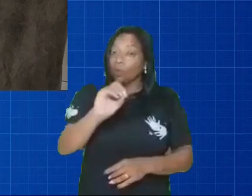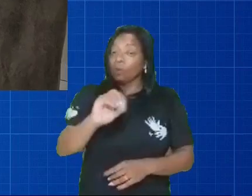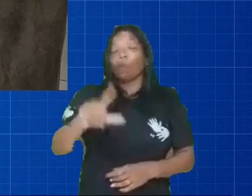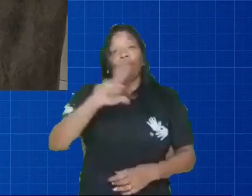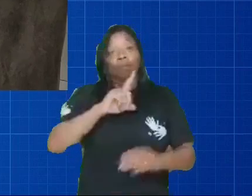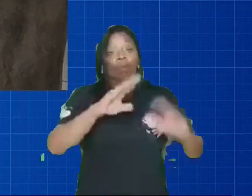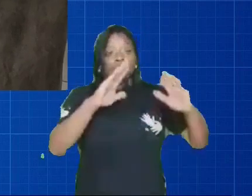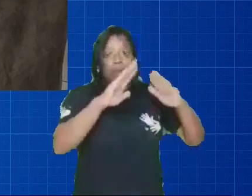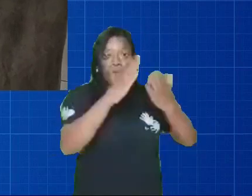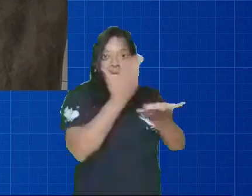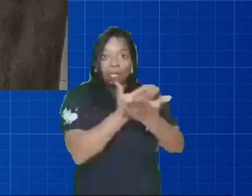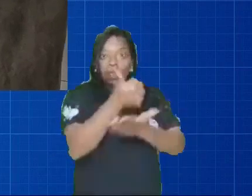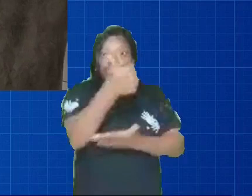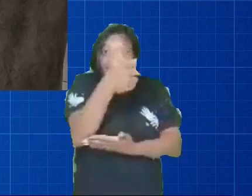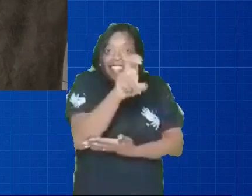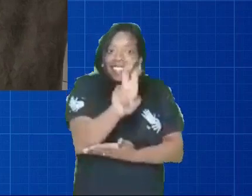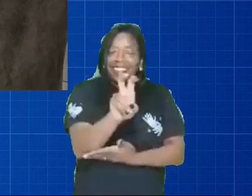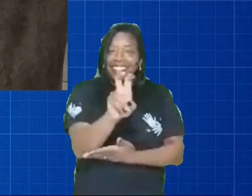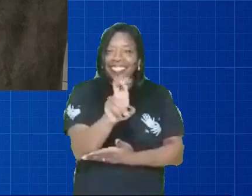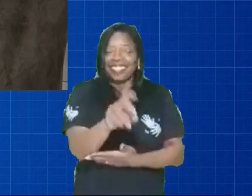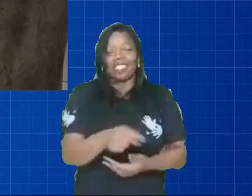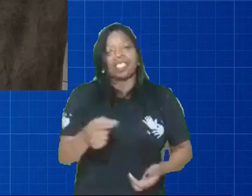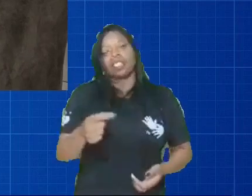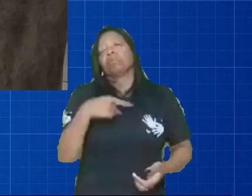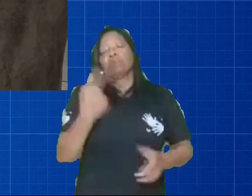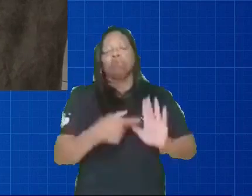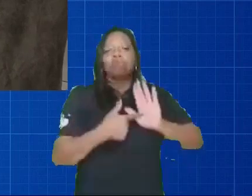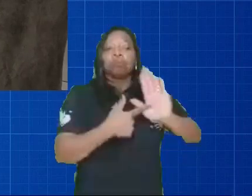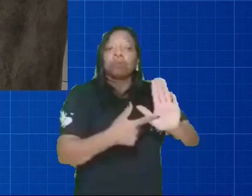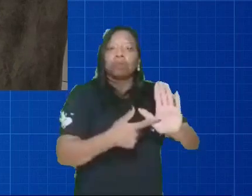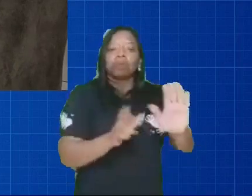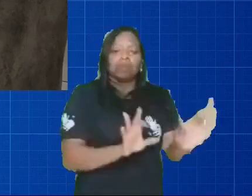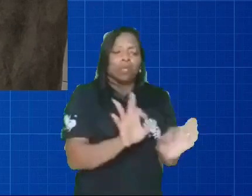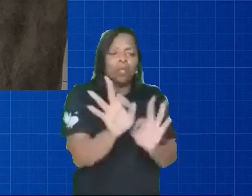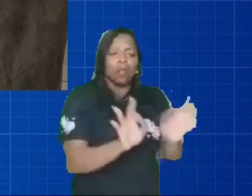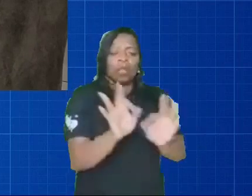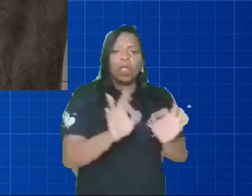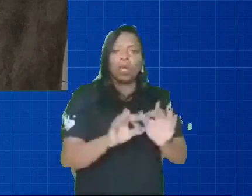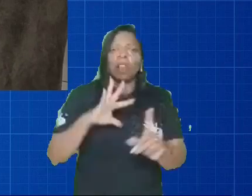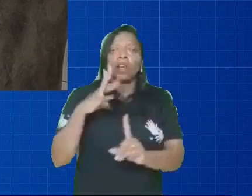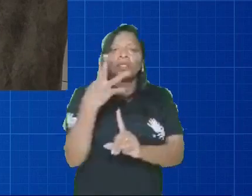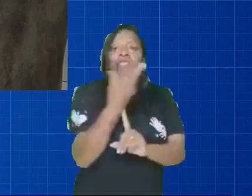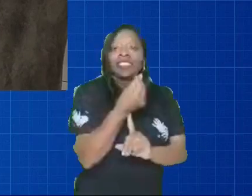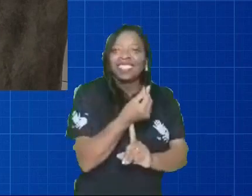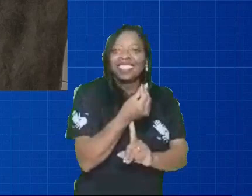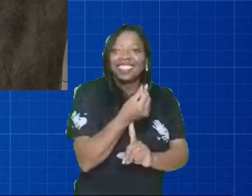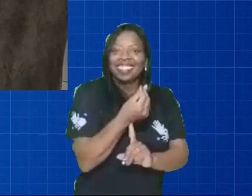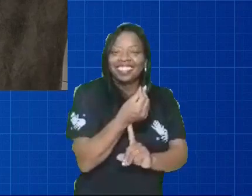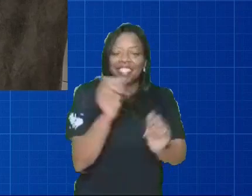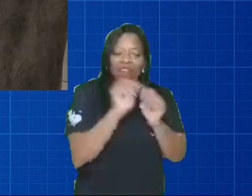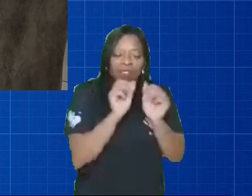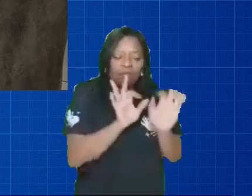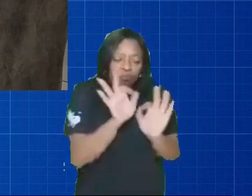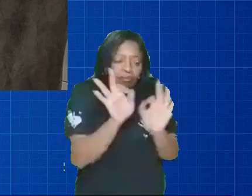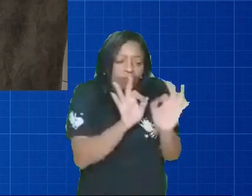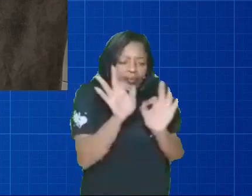a proposta deles desenvolverem obras de arte em formato de lixeira e trazerem os microlixos, que são os lixos bem pequenininhos, que tem